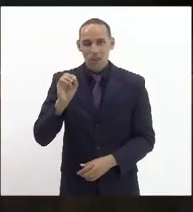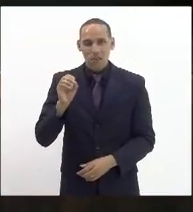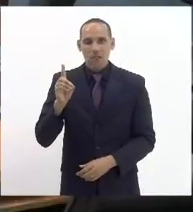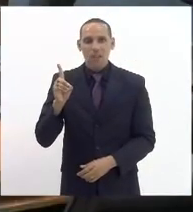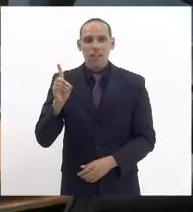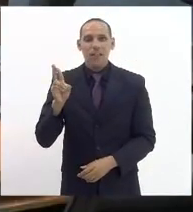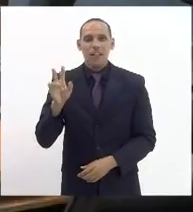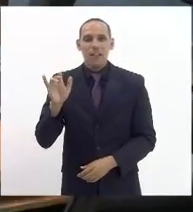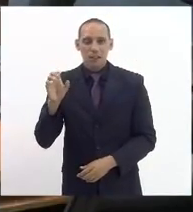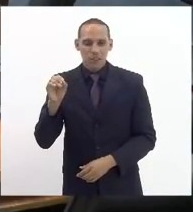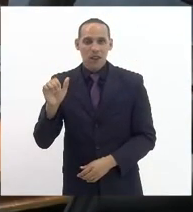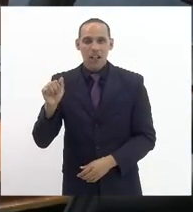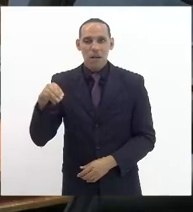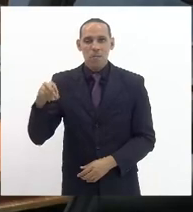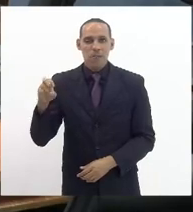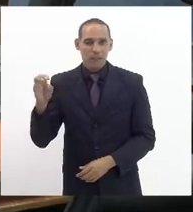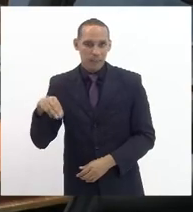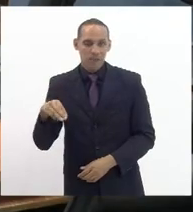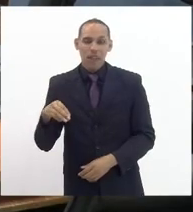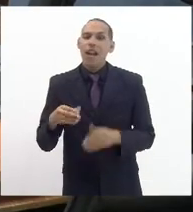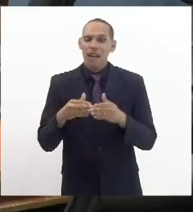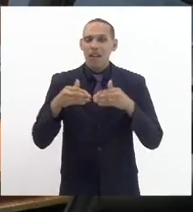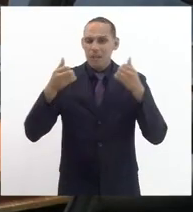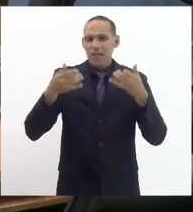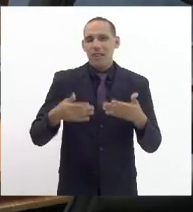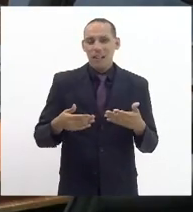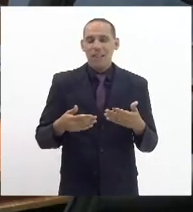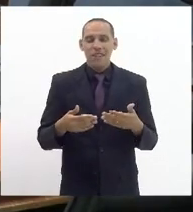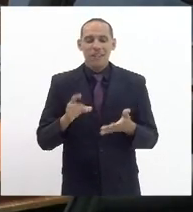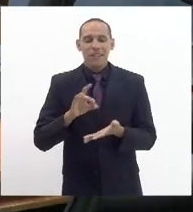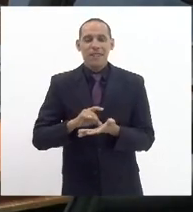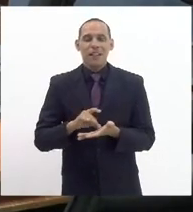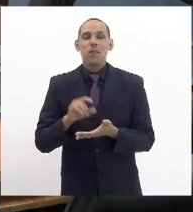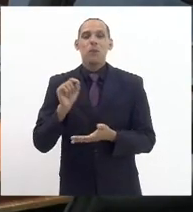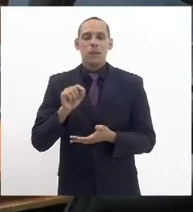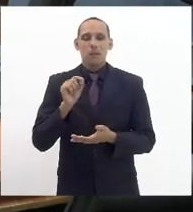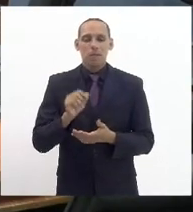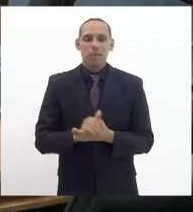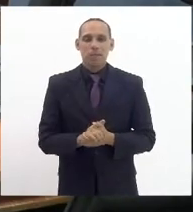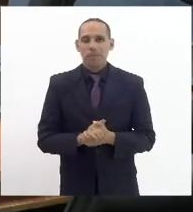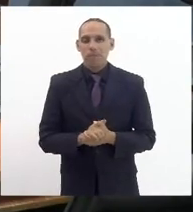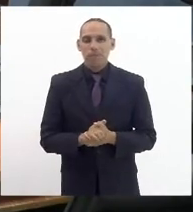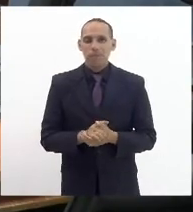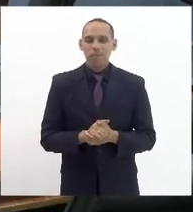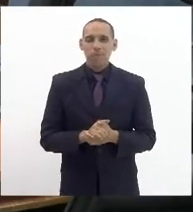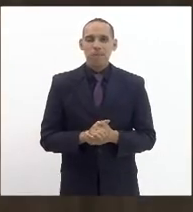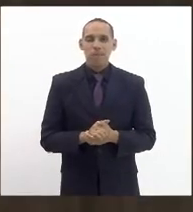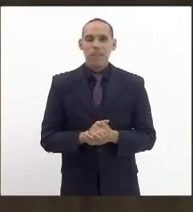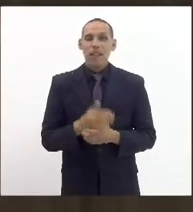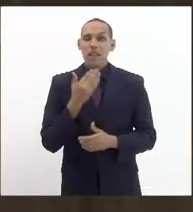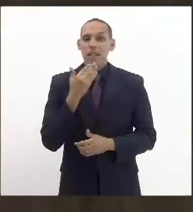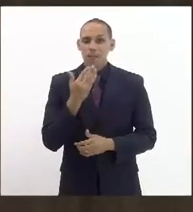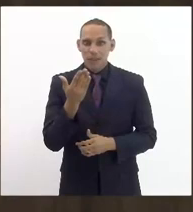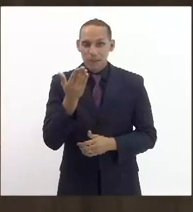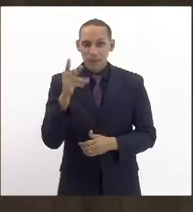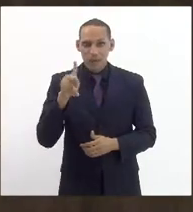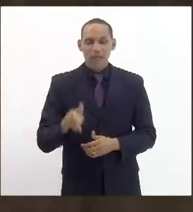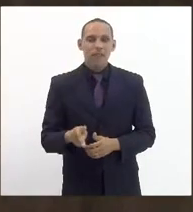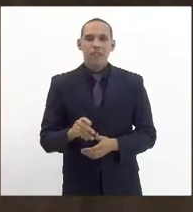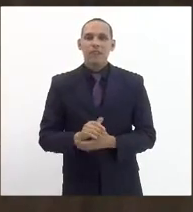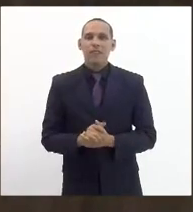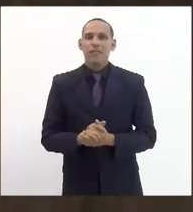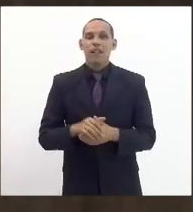presidente, a questão de ordem, na verdade, e pela ordem também, a questão de ordem é no sentido de requerer a Vossa Excelência